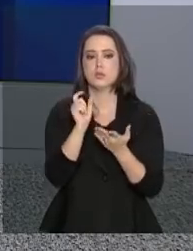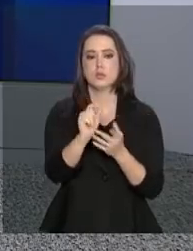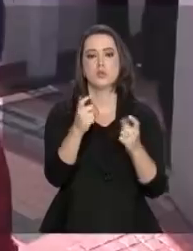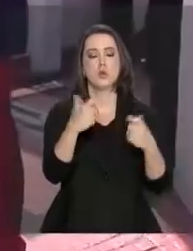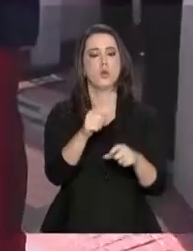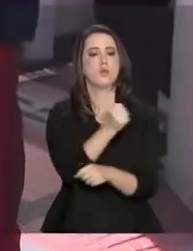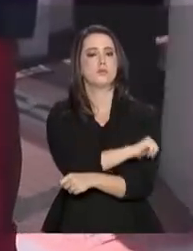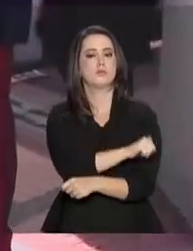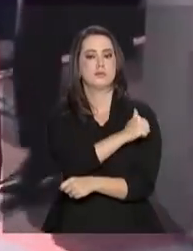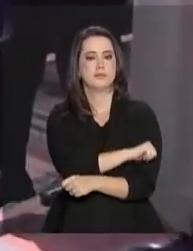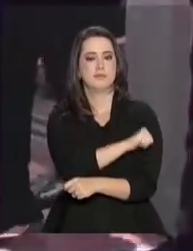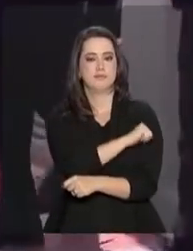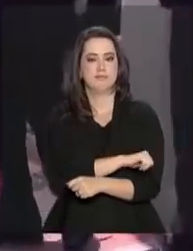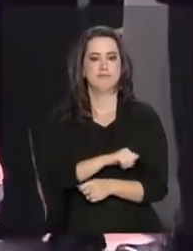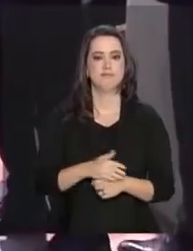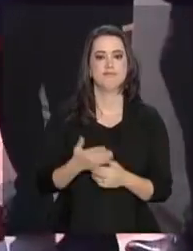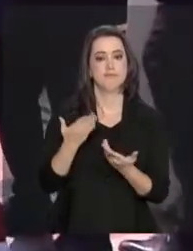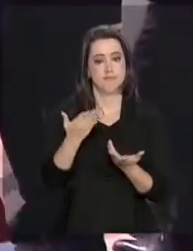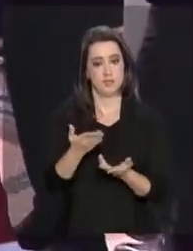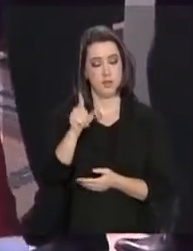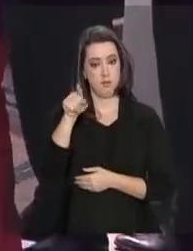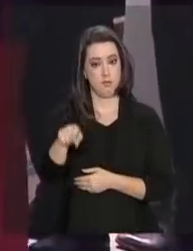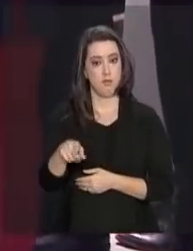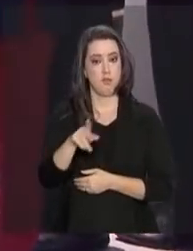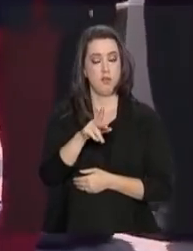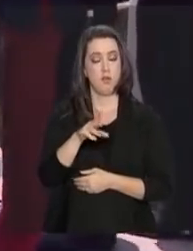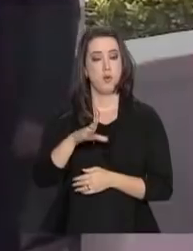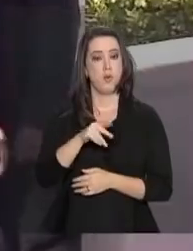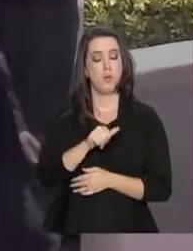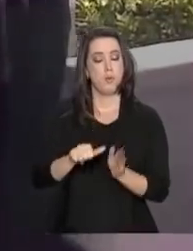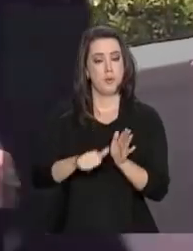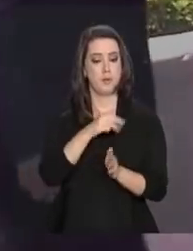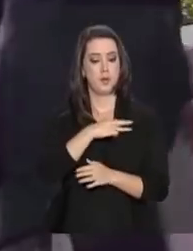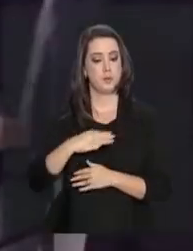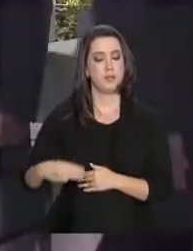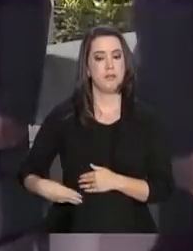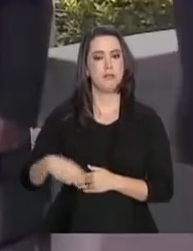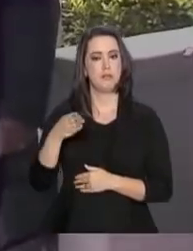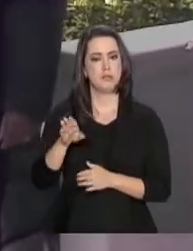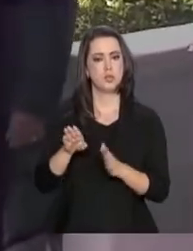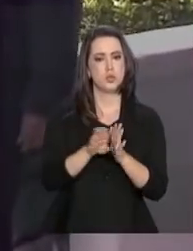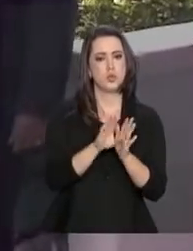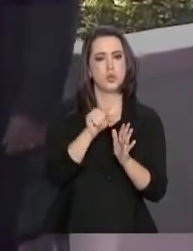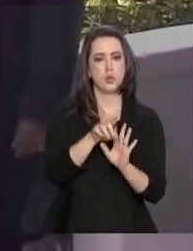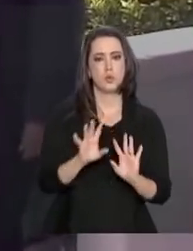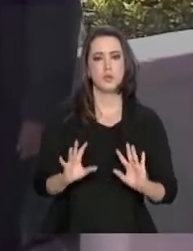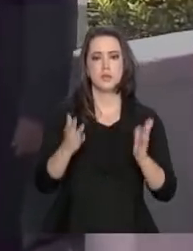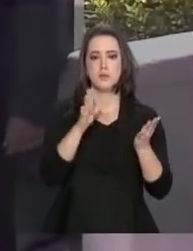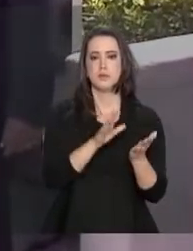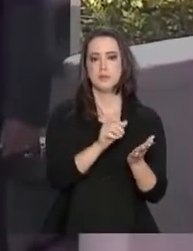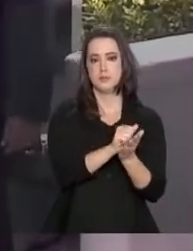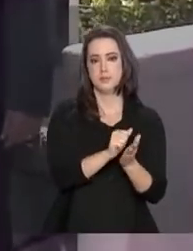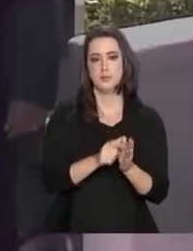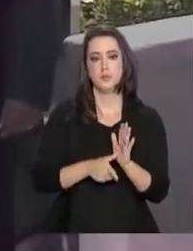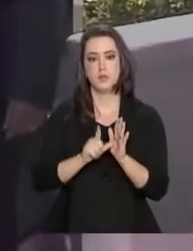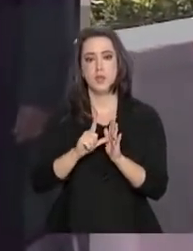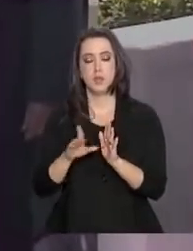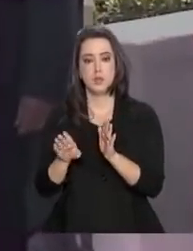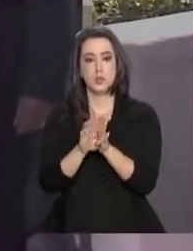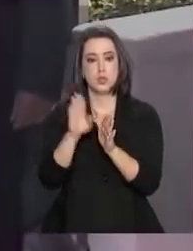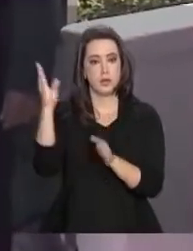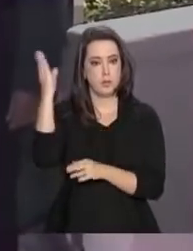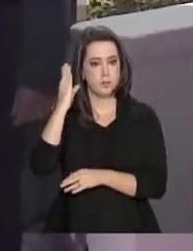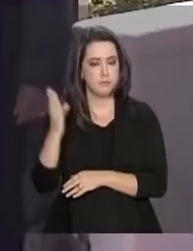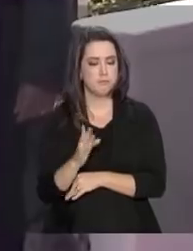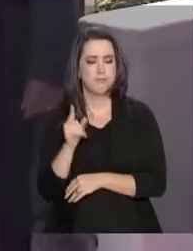na zona sul do rio de janeiro e danny a rua primeiro chefe de estado a chegar para cerimônia de posse antes de vir